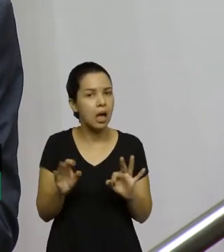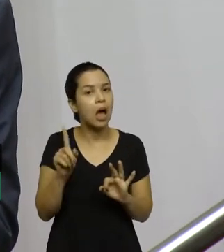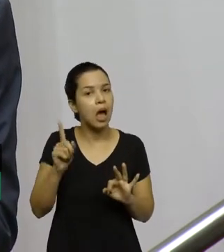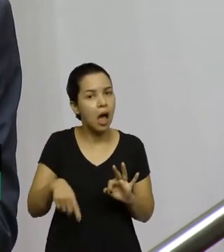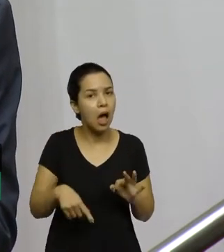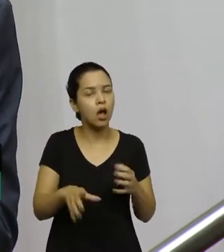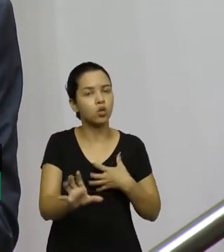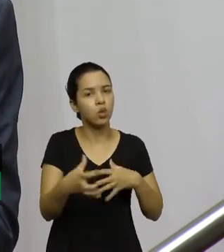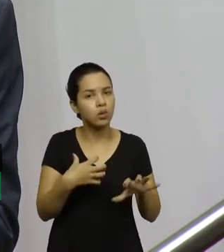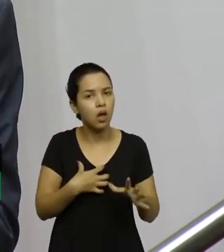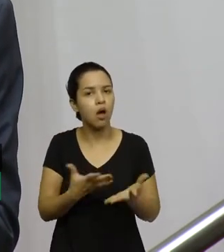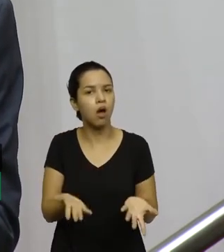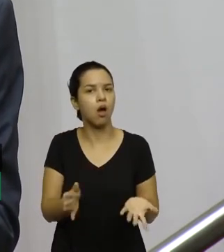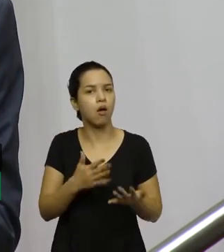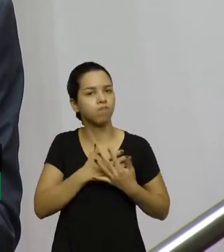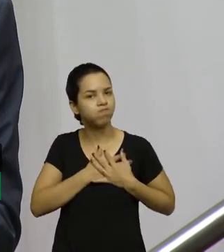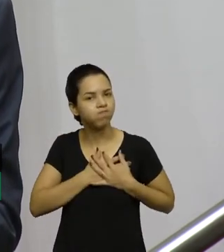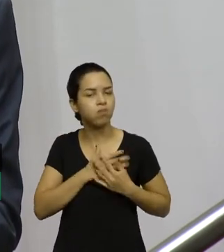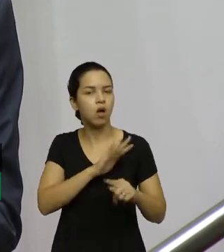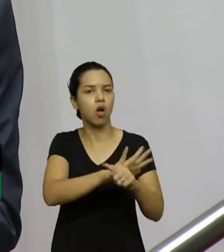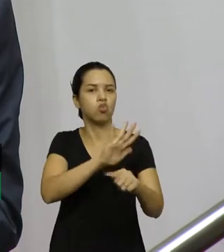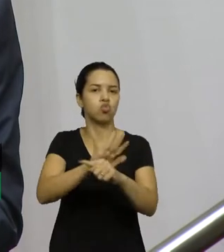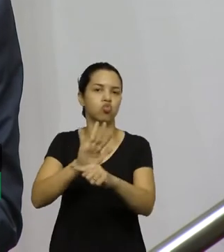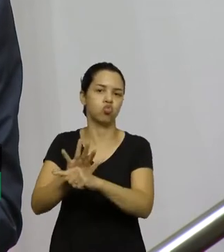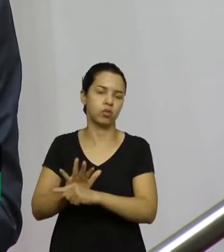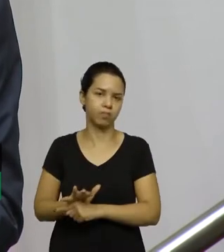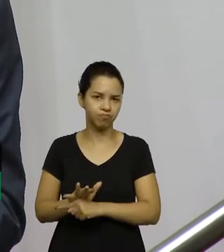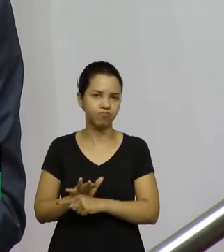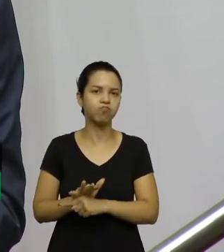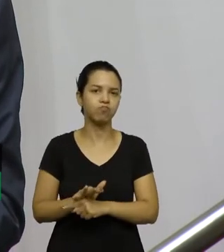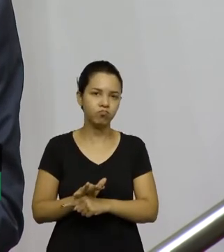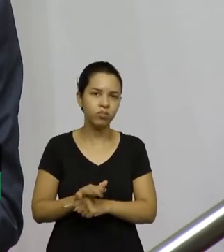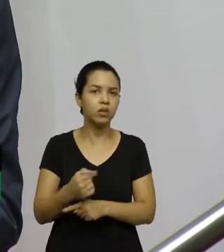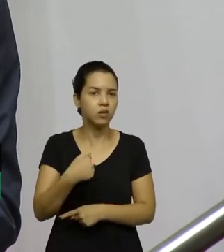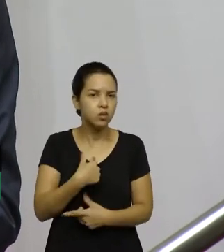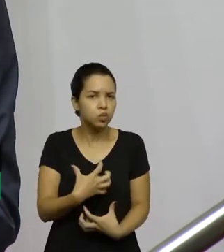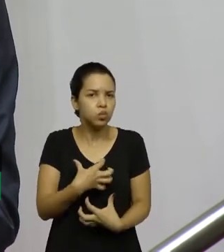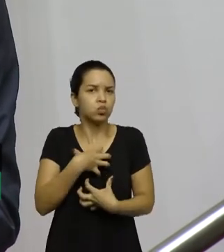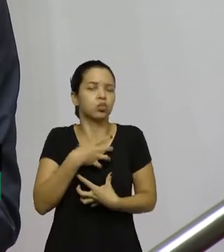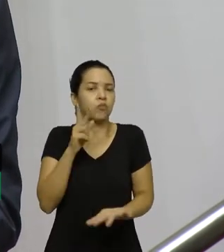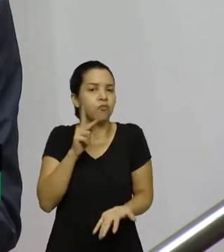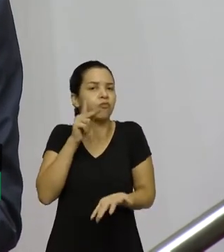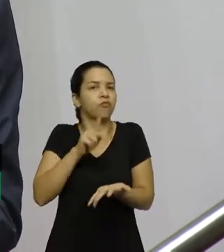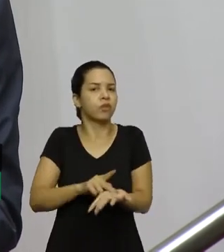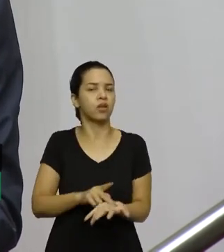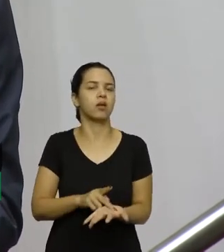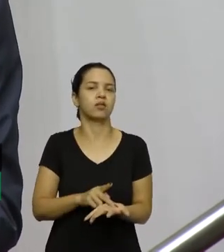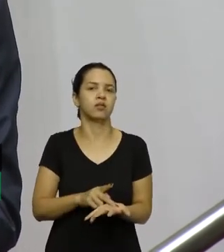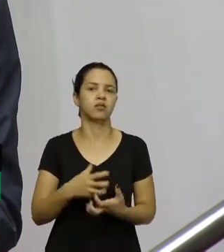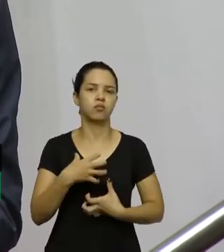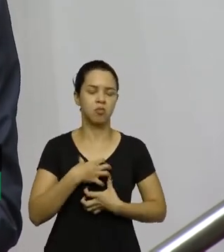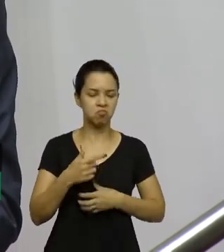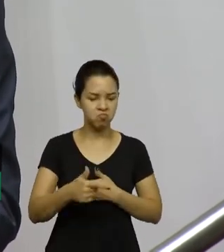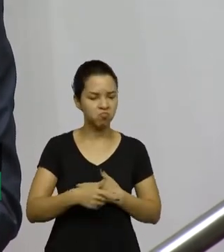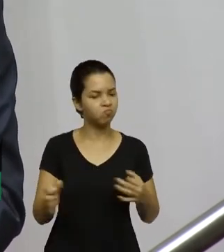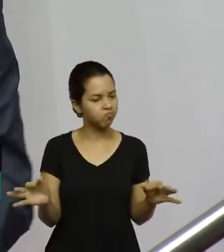apoio necessário no momento. Eu senti realmente a sensação do dever cumprido. Até